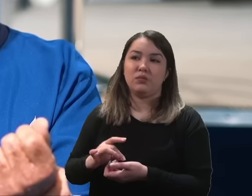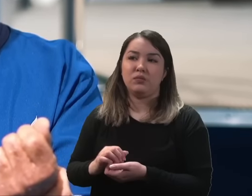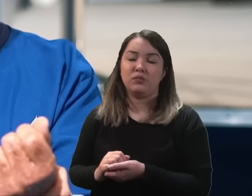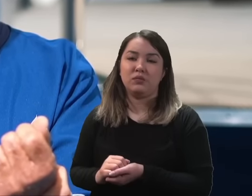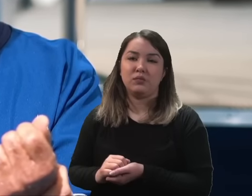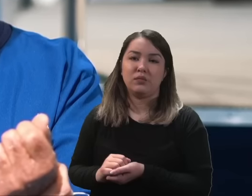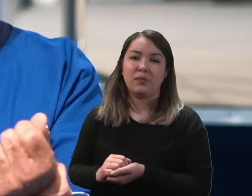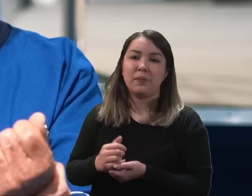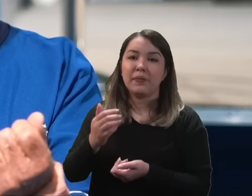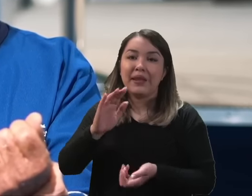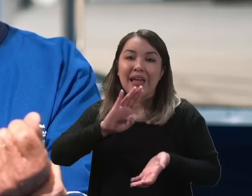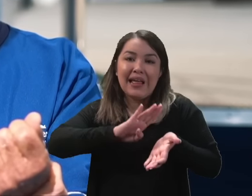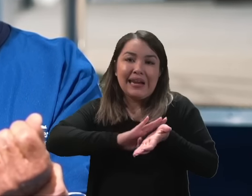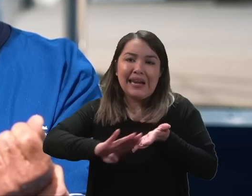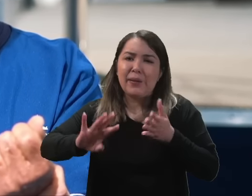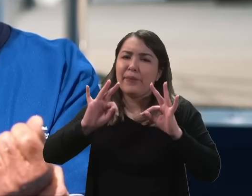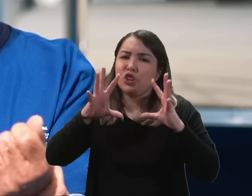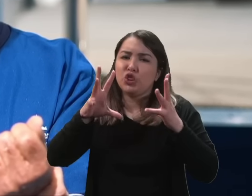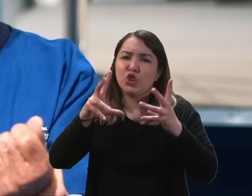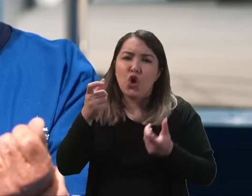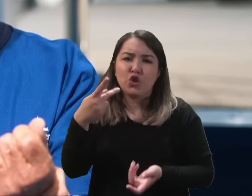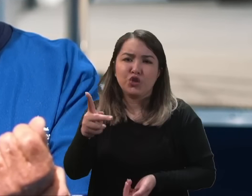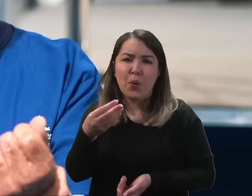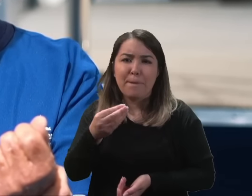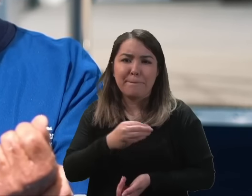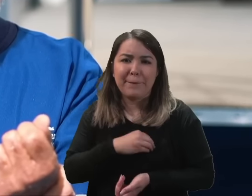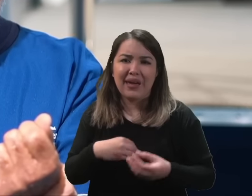para o perdão de todos os pecados